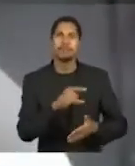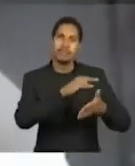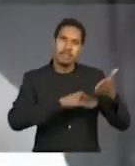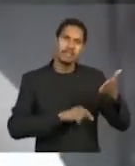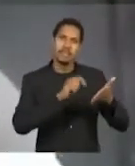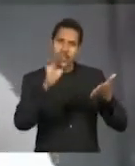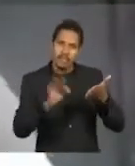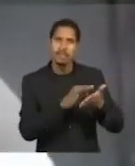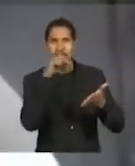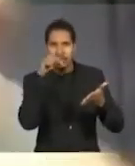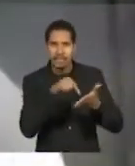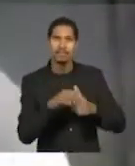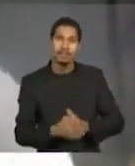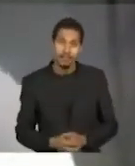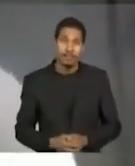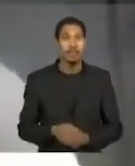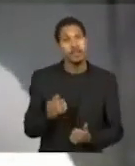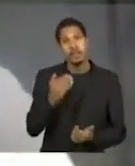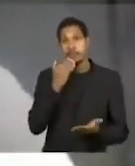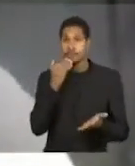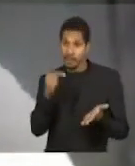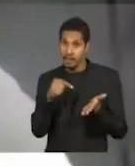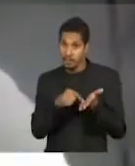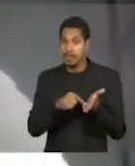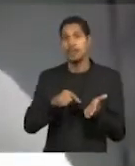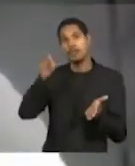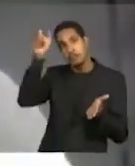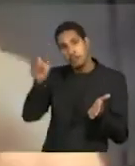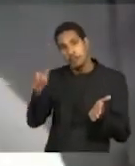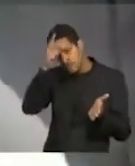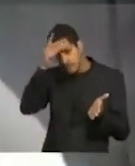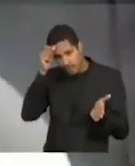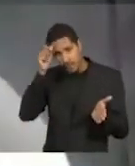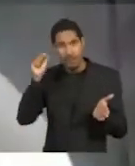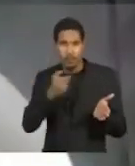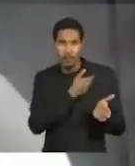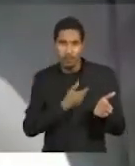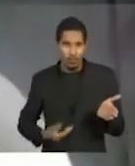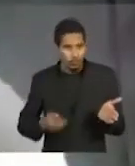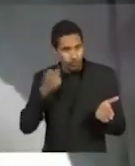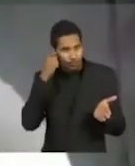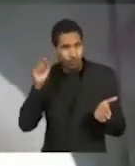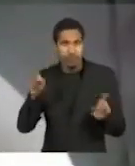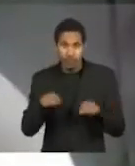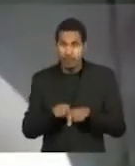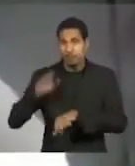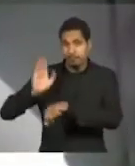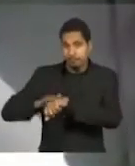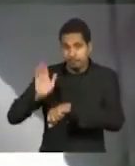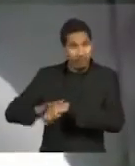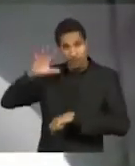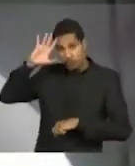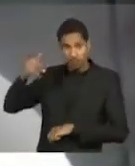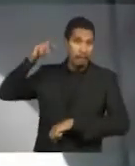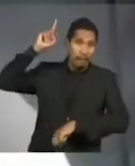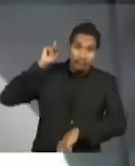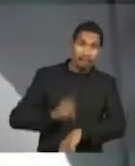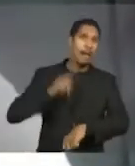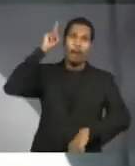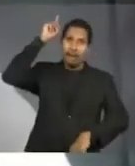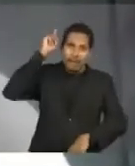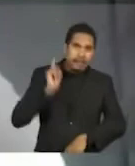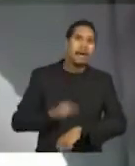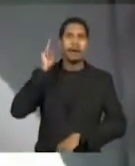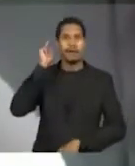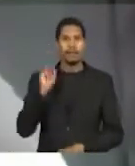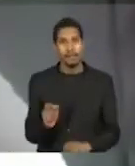pede isso. E pede ao prefeito e ao governador que possam tomar medidas imediatas, imediatas, para